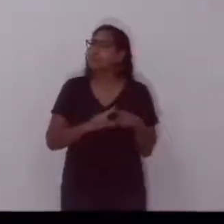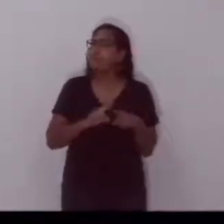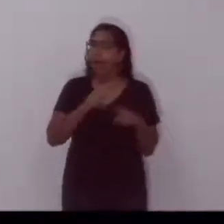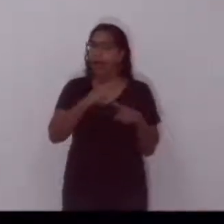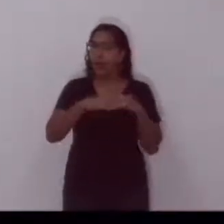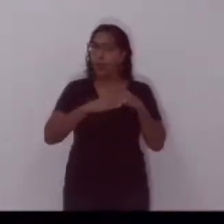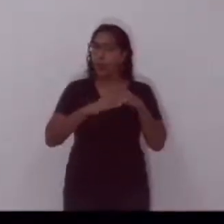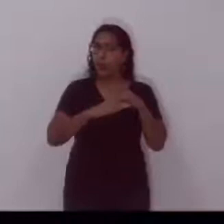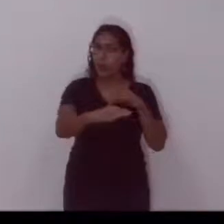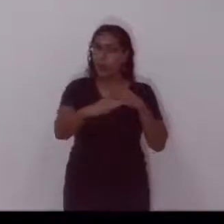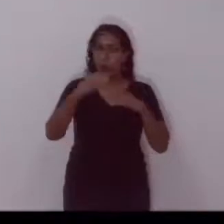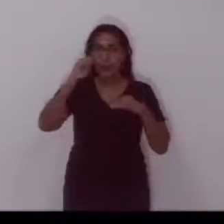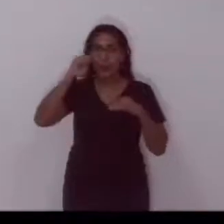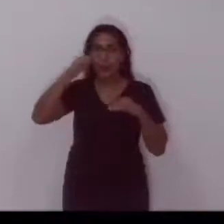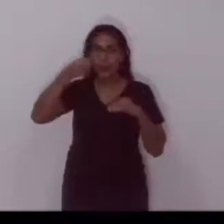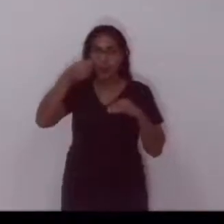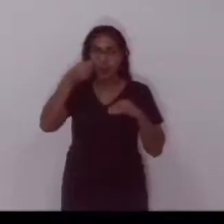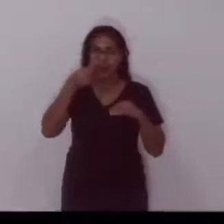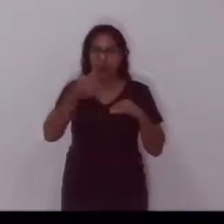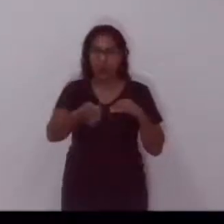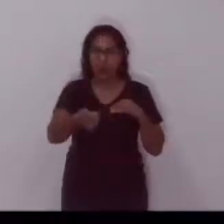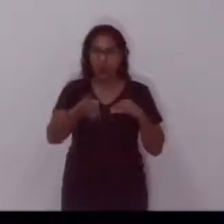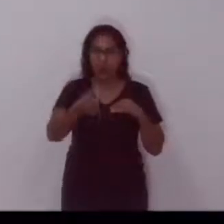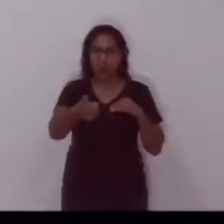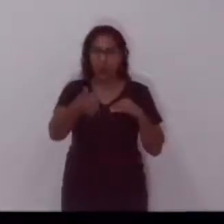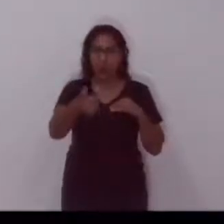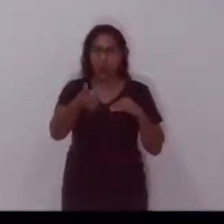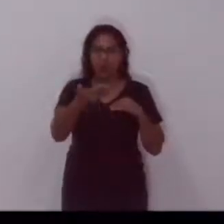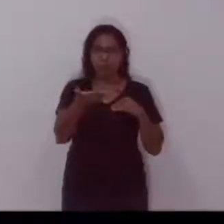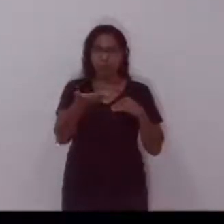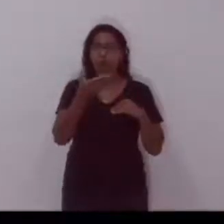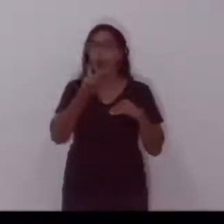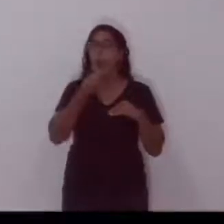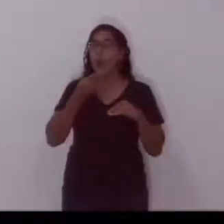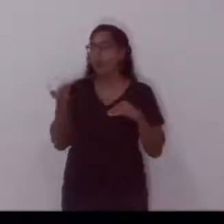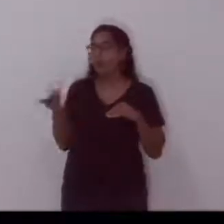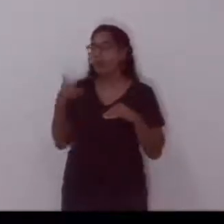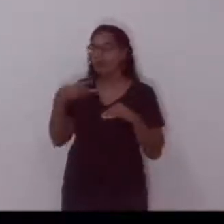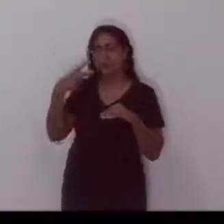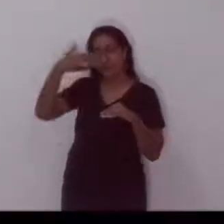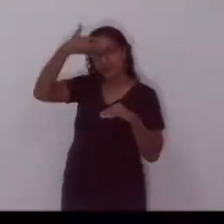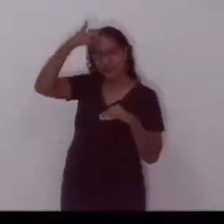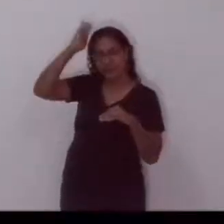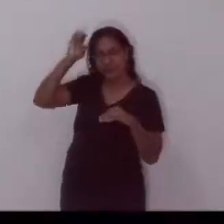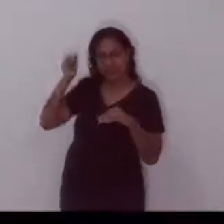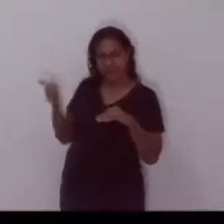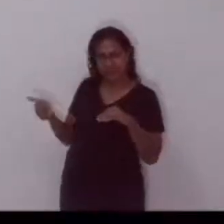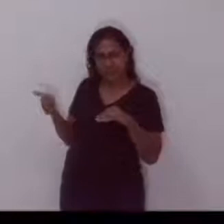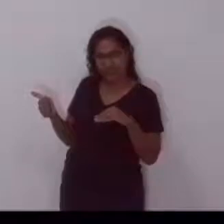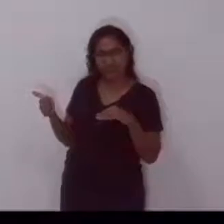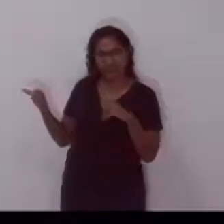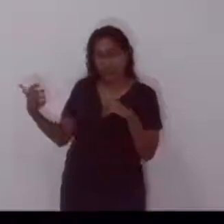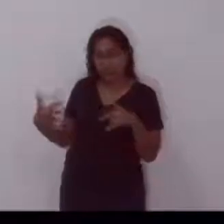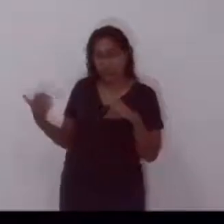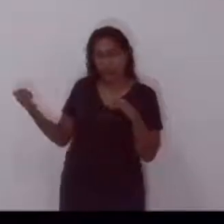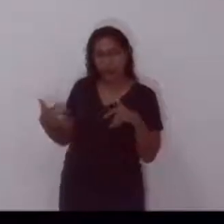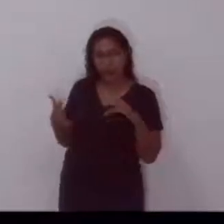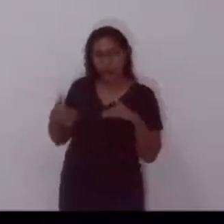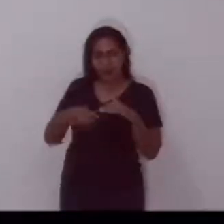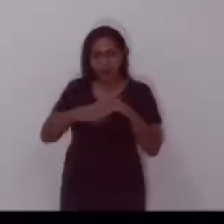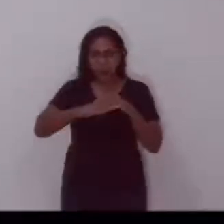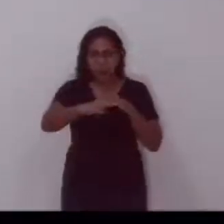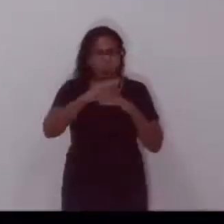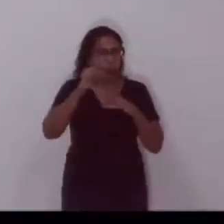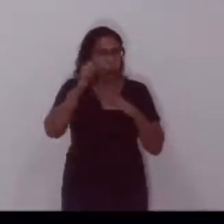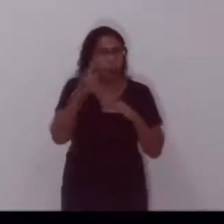novo asfalto. A gente já viu, como disse bem aqui o vereador Florentino, não está funcionando. Recém-recapeado